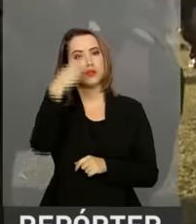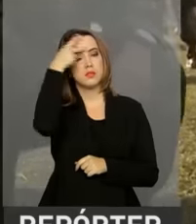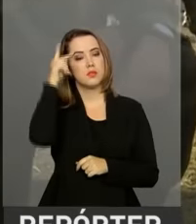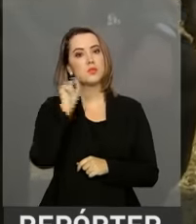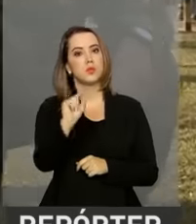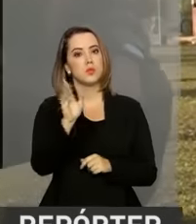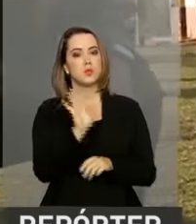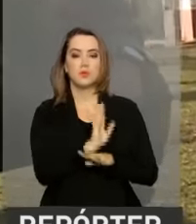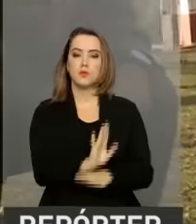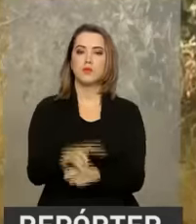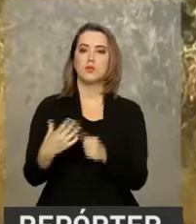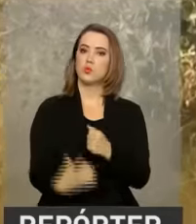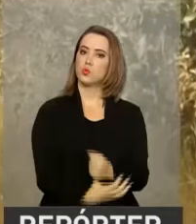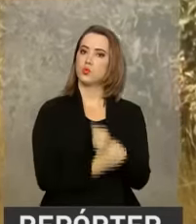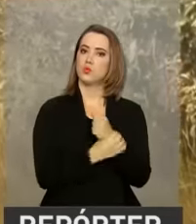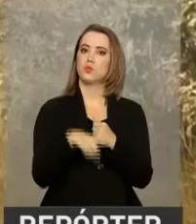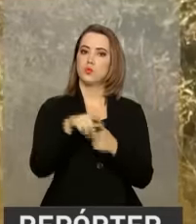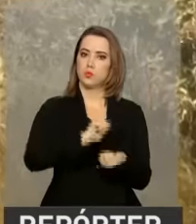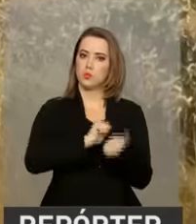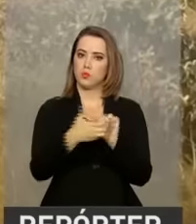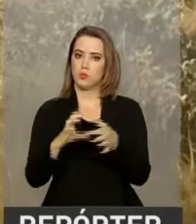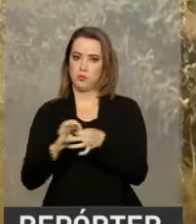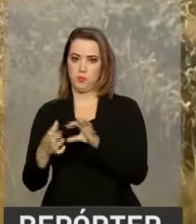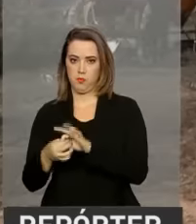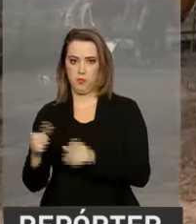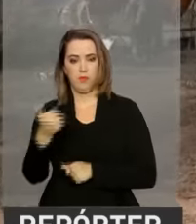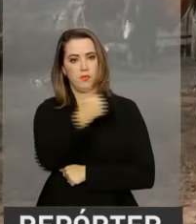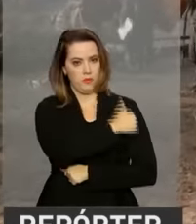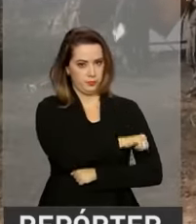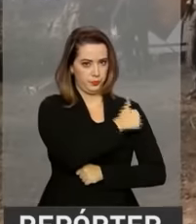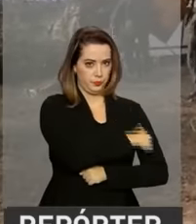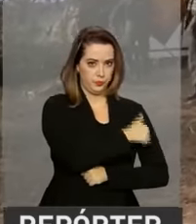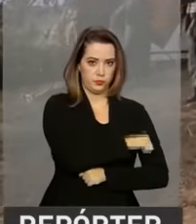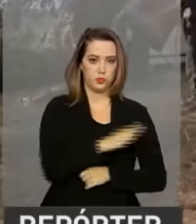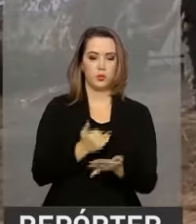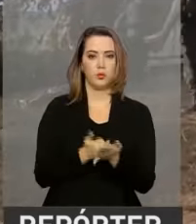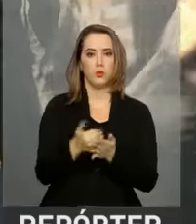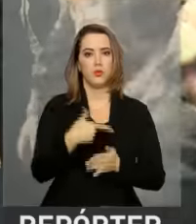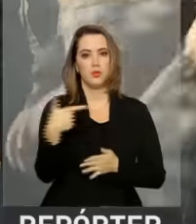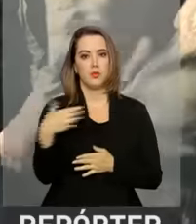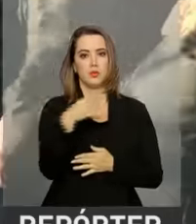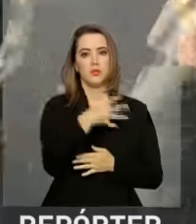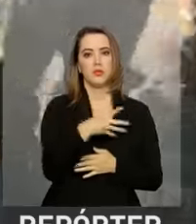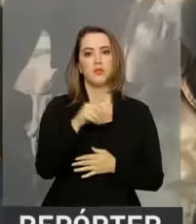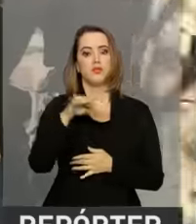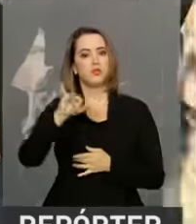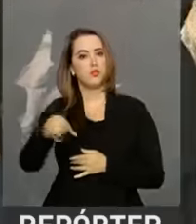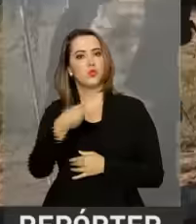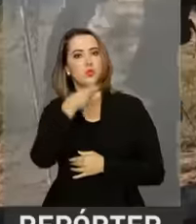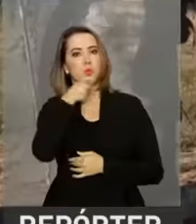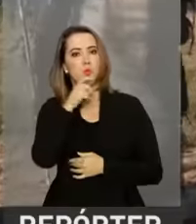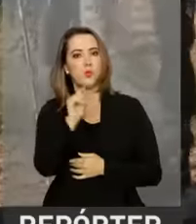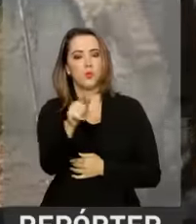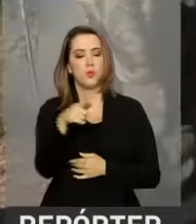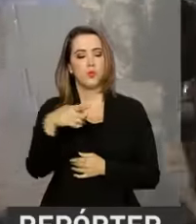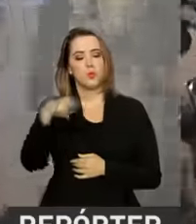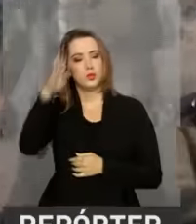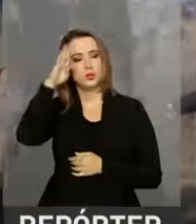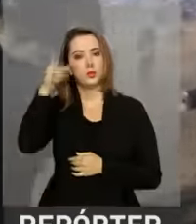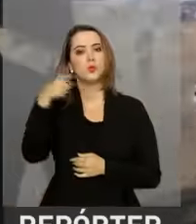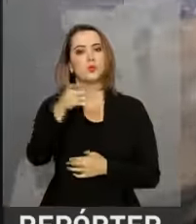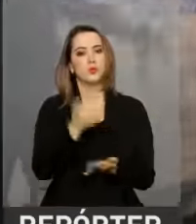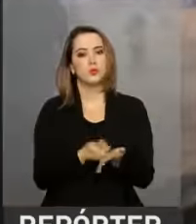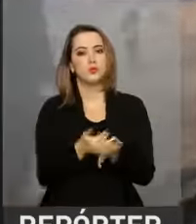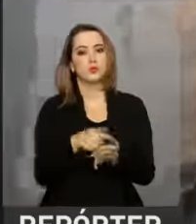segurança nos Jogos Olímpicos e paralímpicos do Rio de Janeiro a partir de 24 de jul julo os Fuzileiros Navais devem